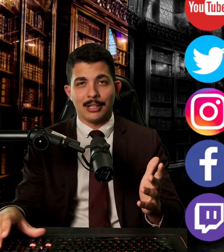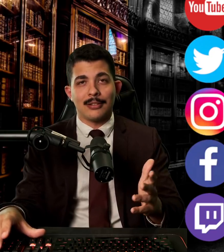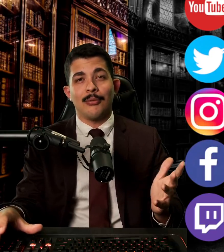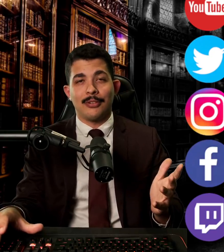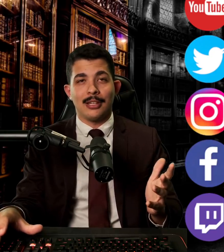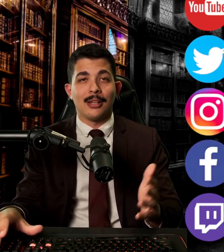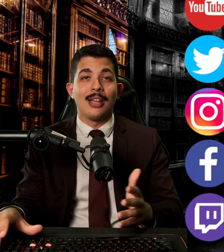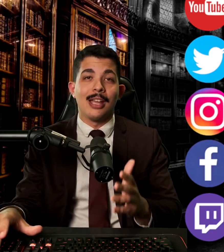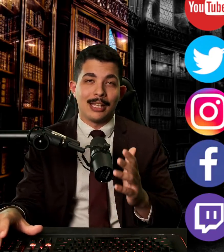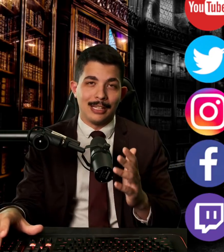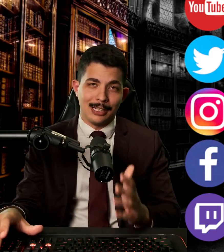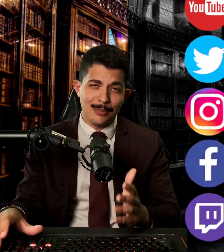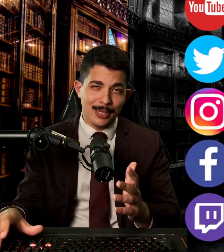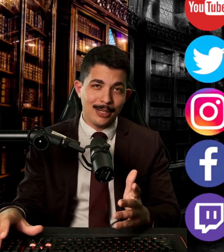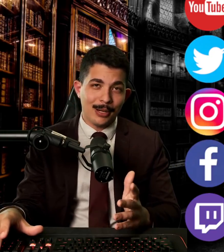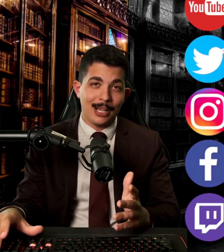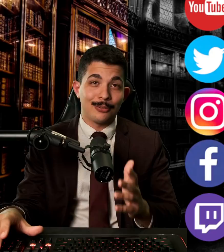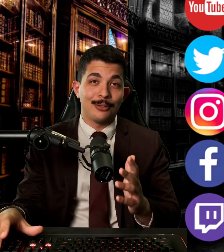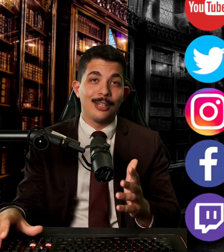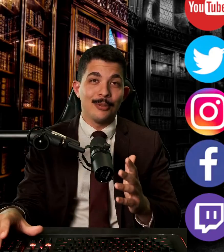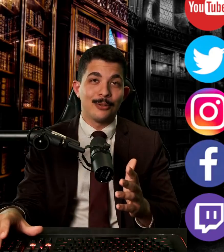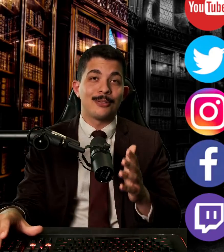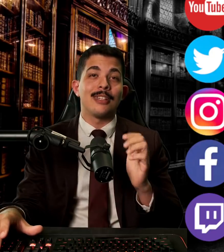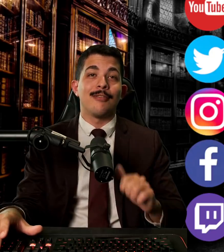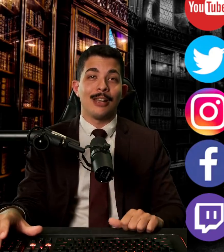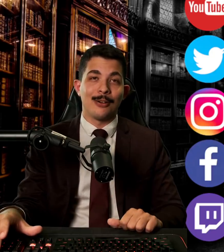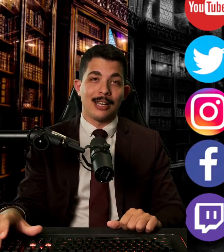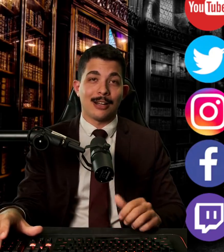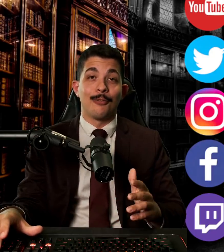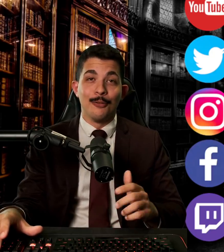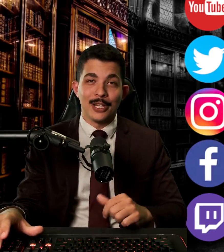Ou talvez antes, não sei. Aquele grande beijo e abraço. Tamo juntos e valeu, galera. Fui!